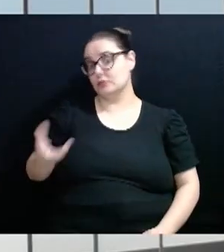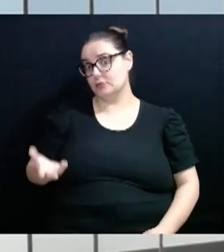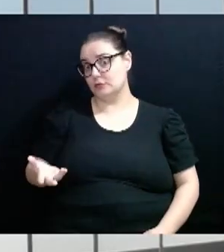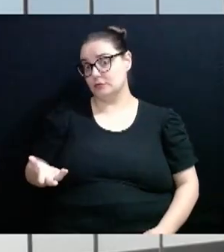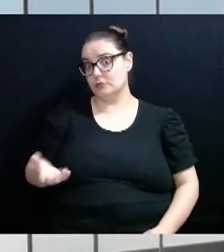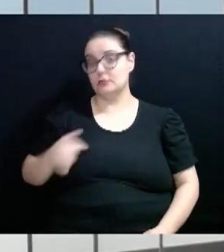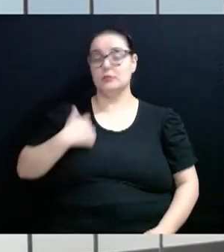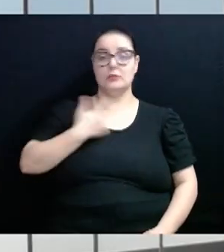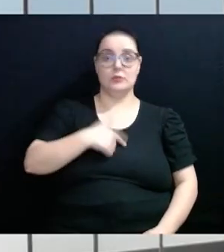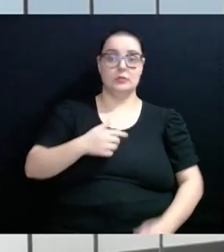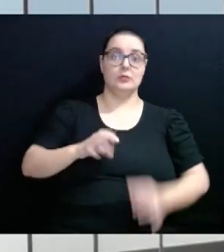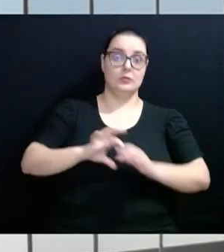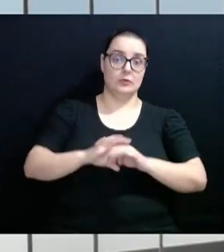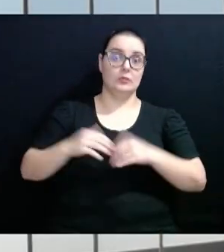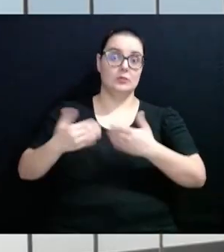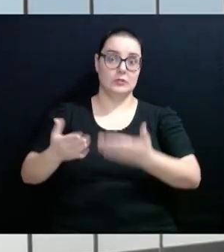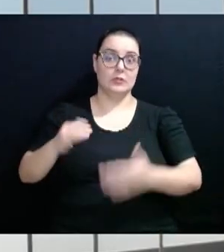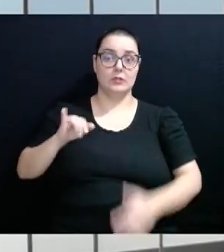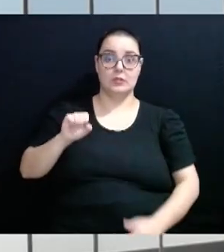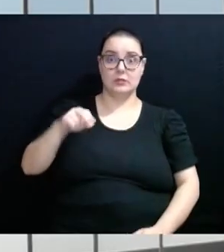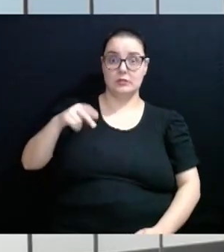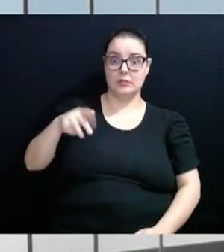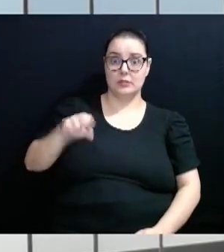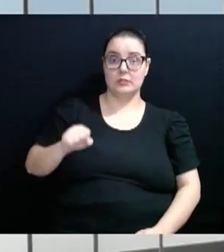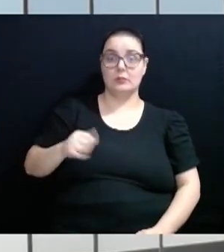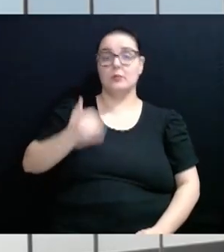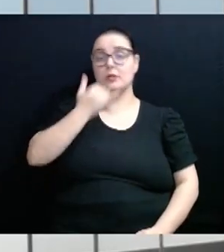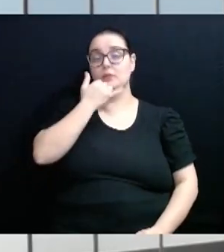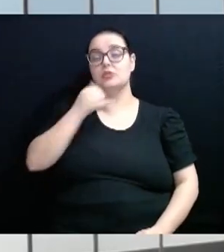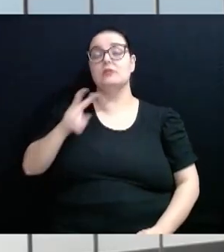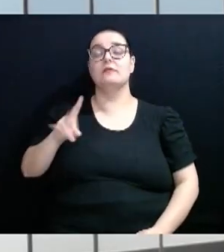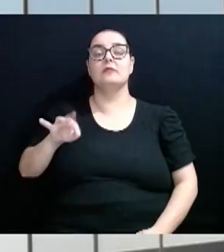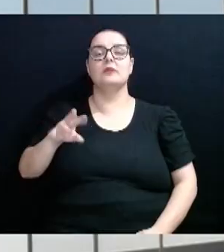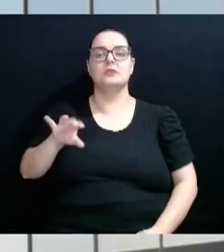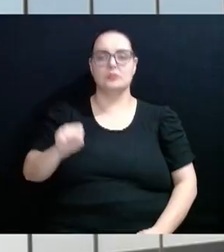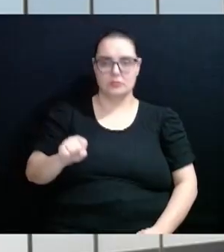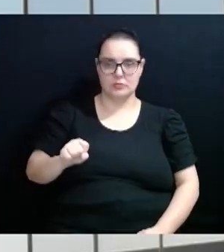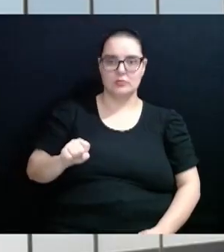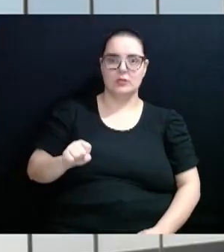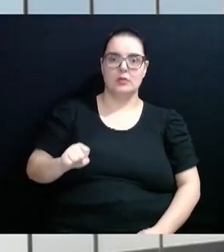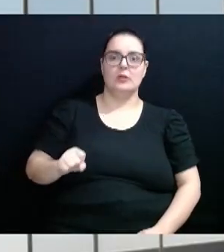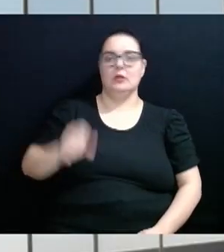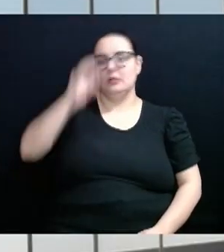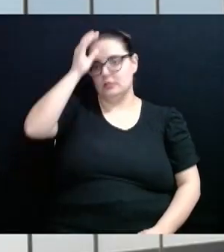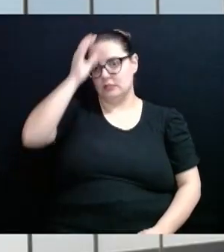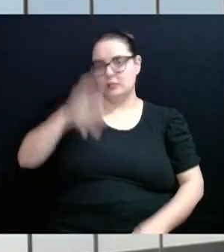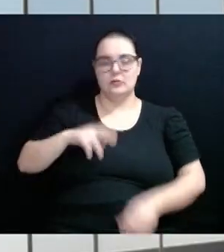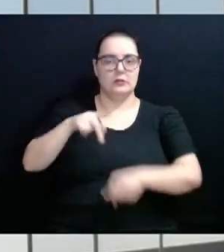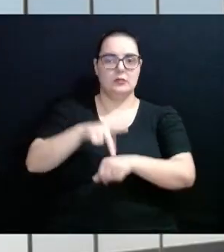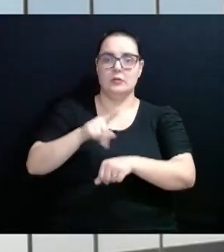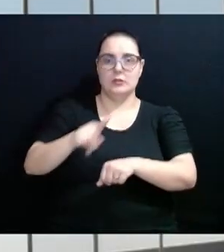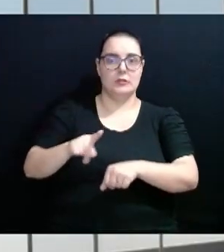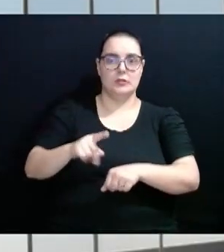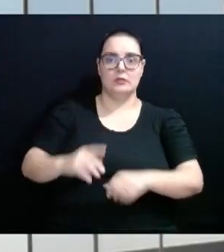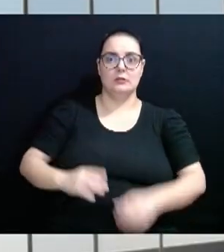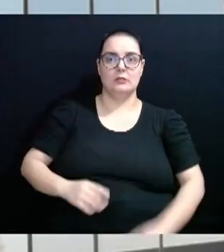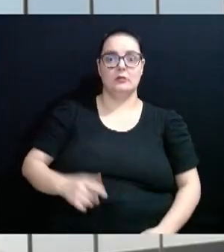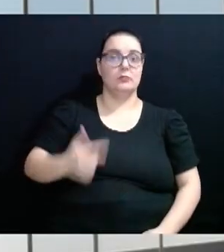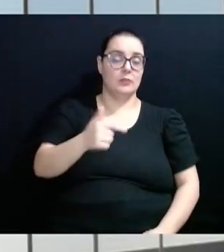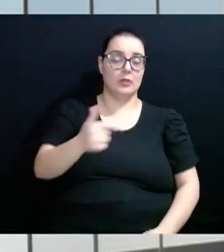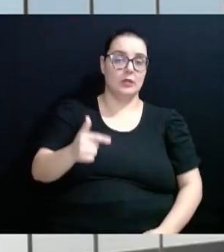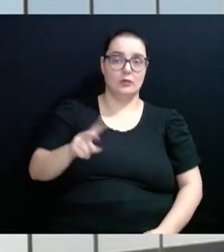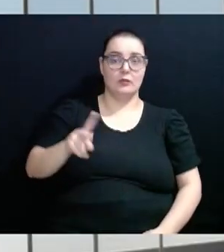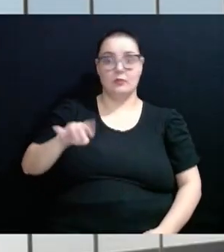concede isenção de vistos a cidadãos de países que não exigem vistos dos brasileiros. Então, aqueles países